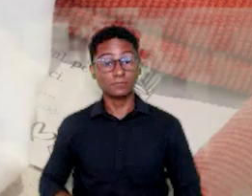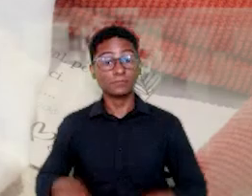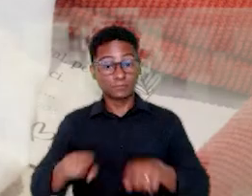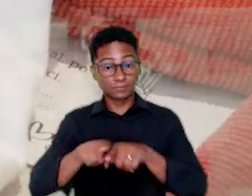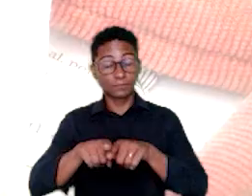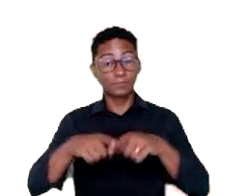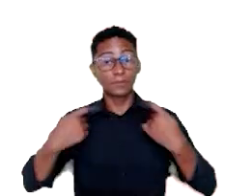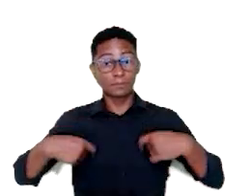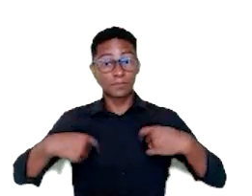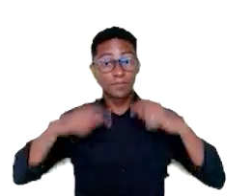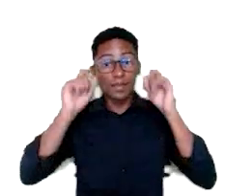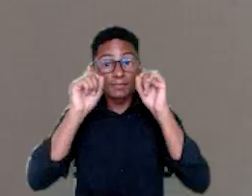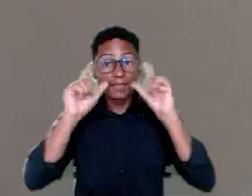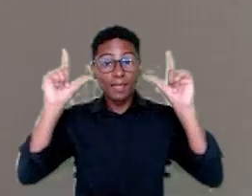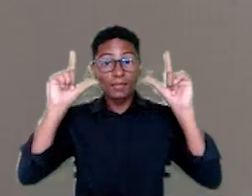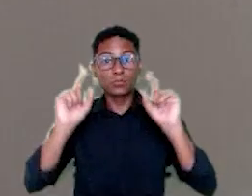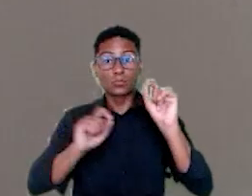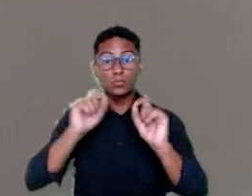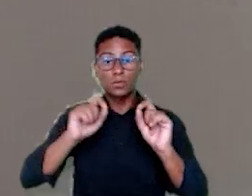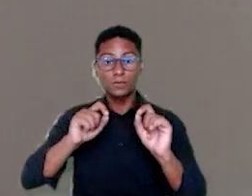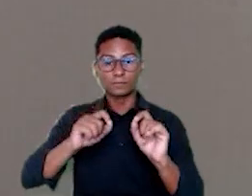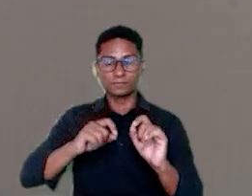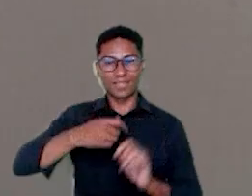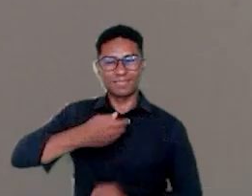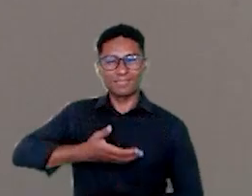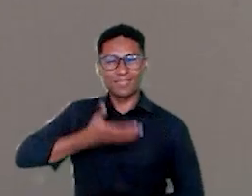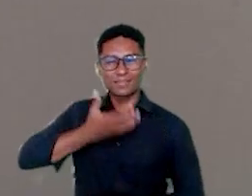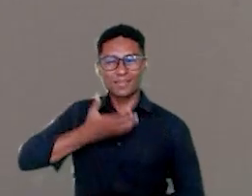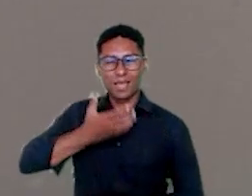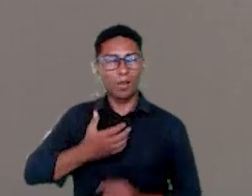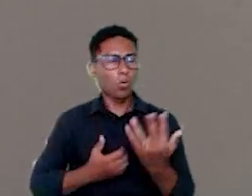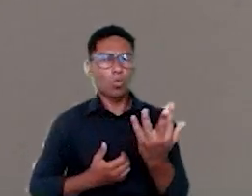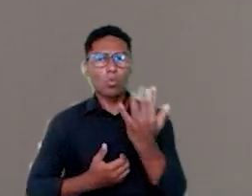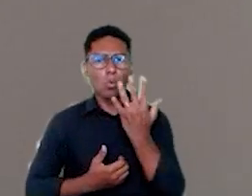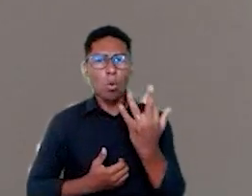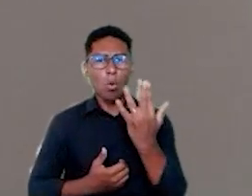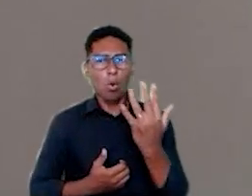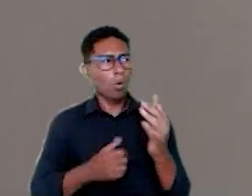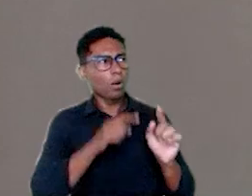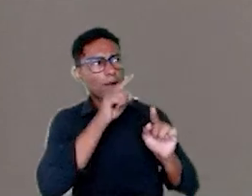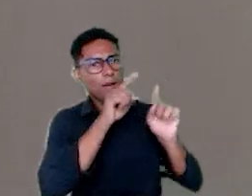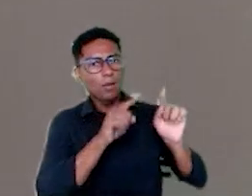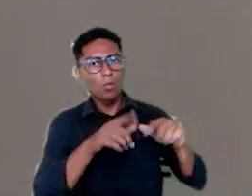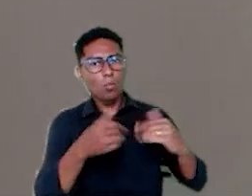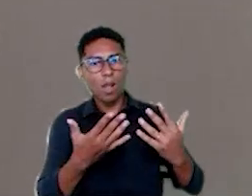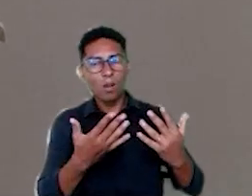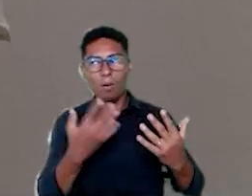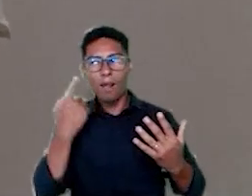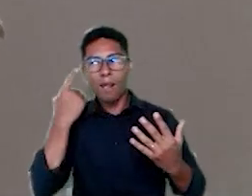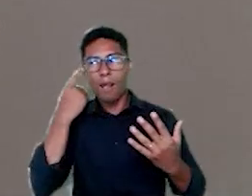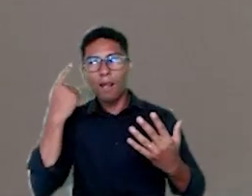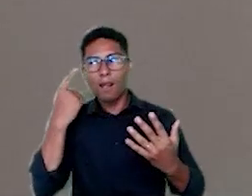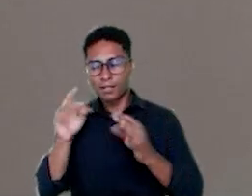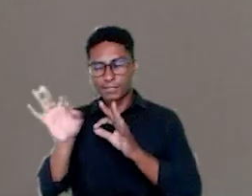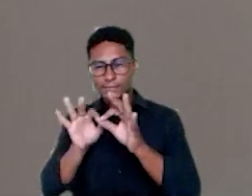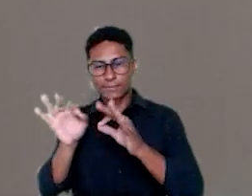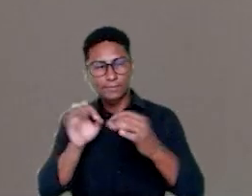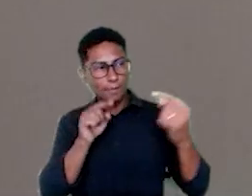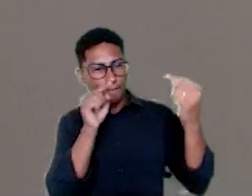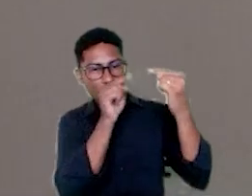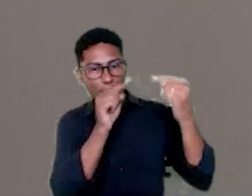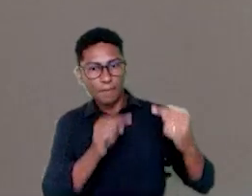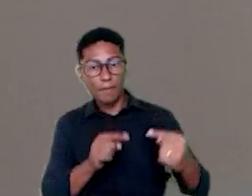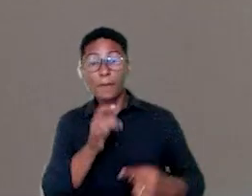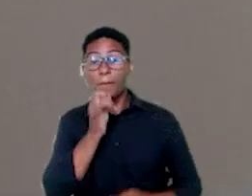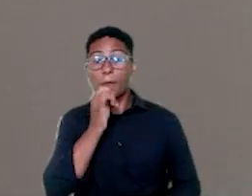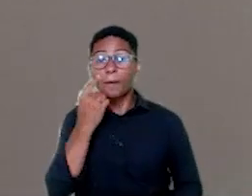ficar atento às cores do Natal, ao momento encantador do Natal. Então a gente prepara produtos, por exemplo, esse